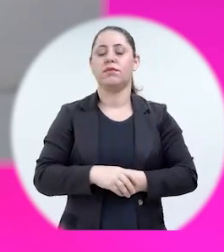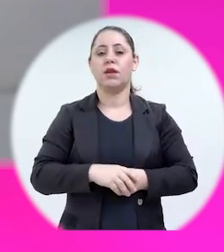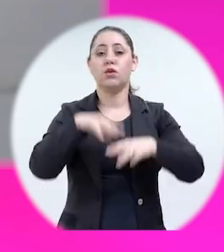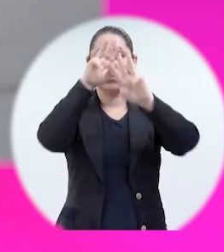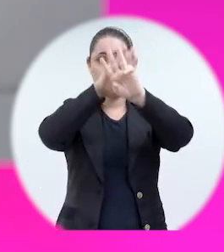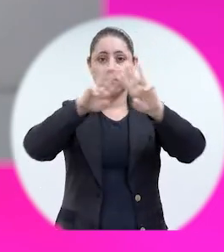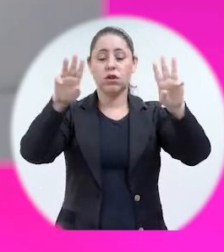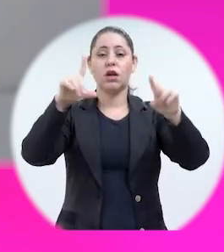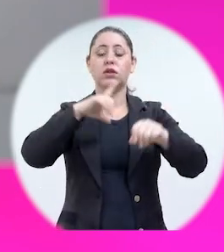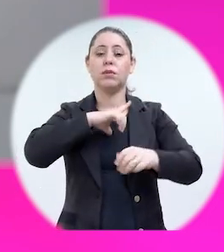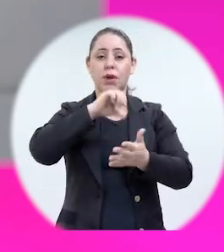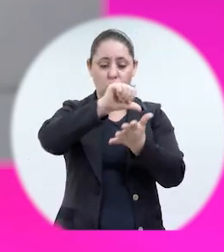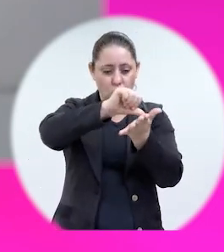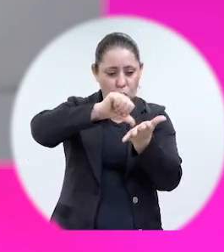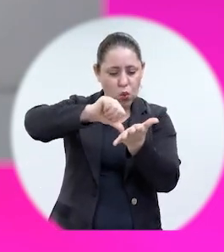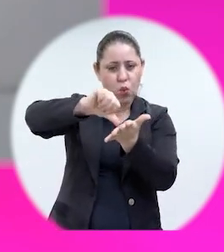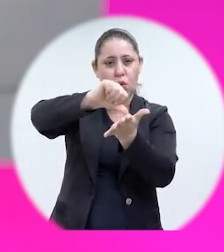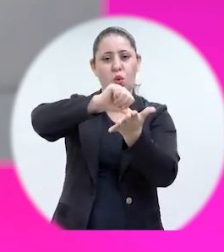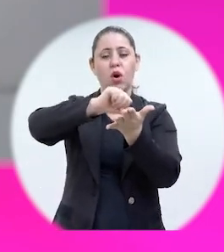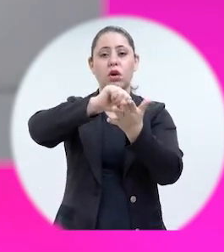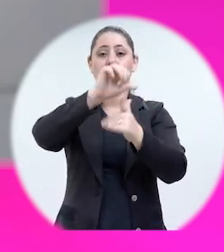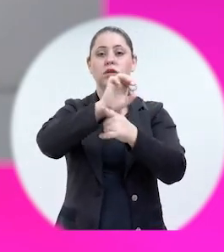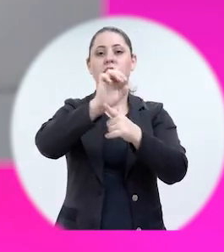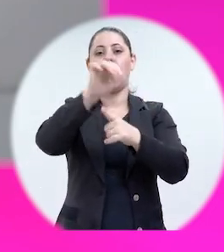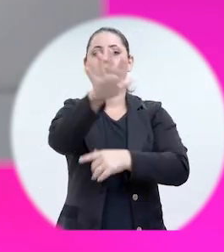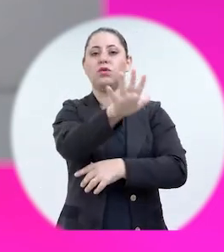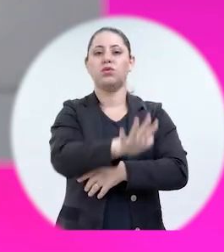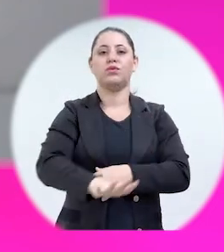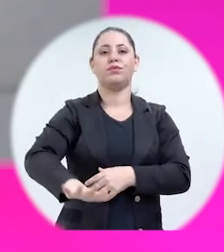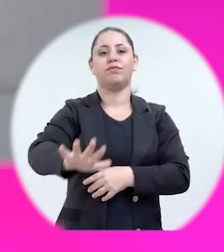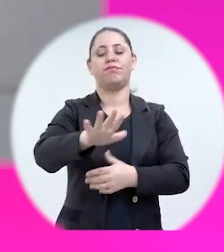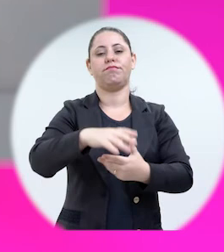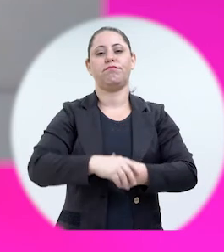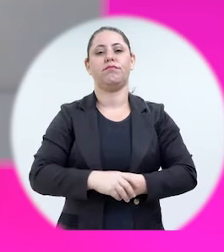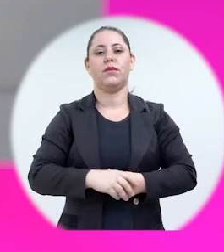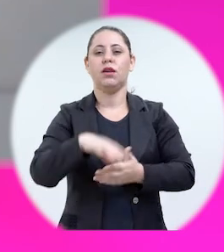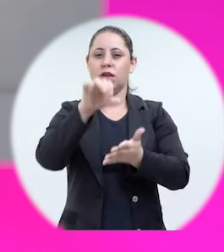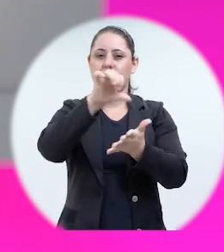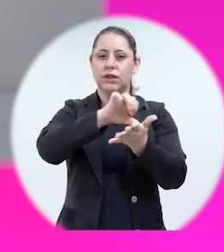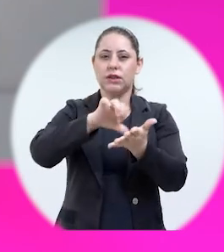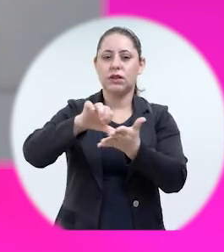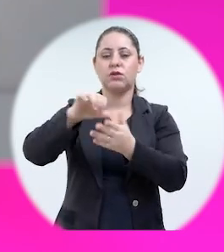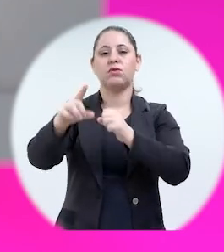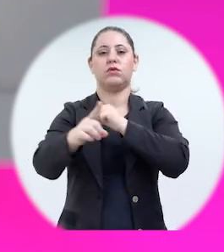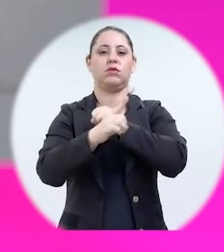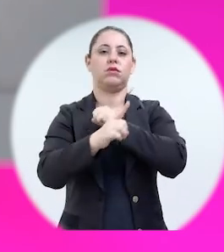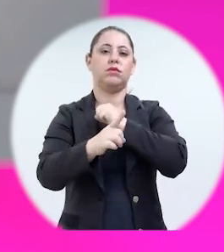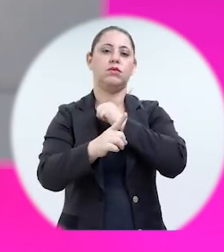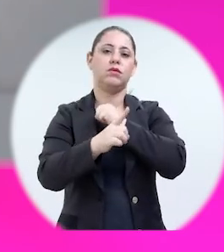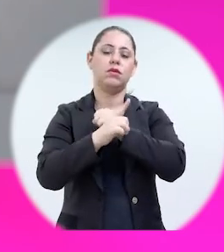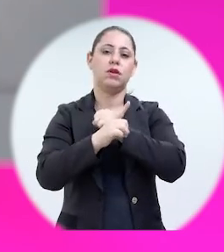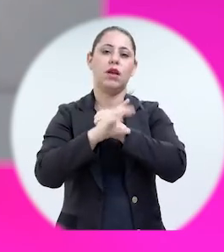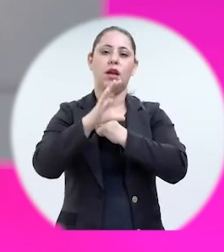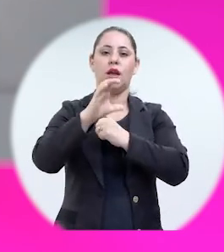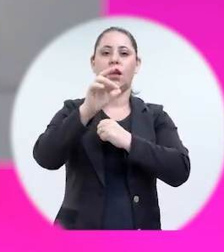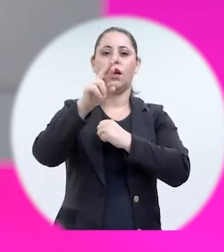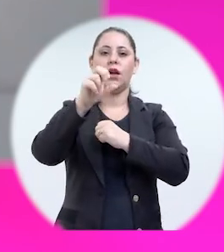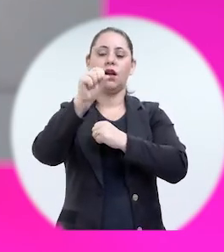situação. Nesse site também tem toda a rede de atendimento a nível estadual, os centros de